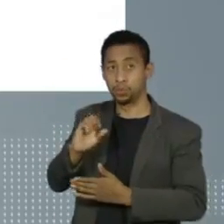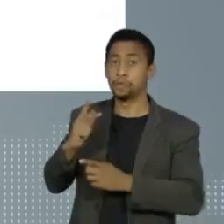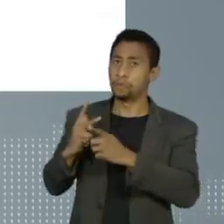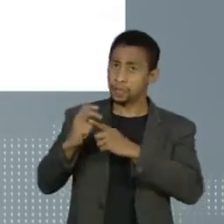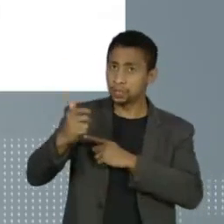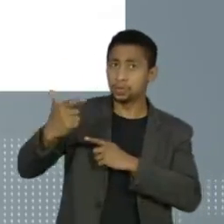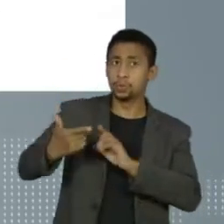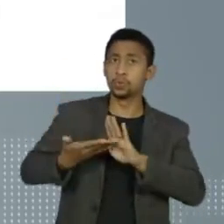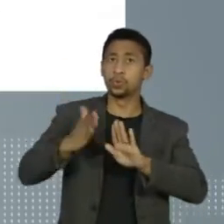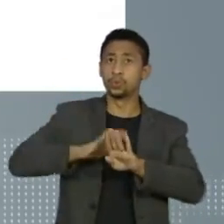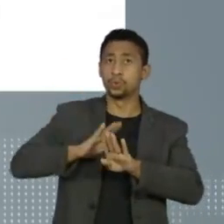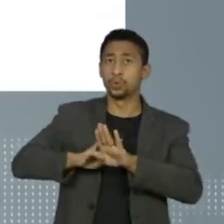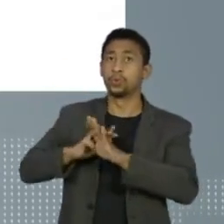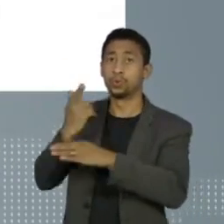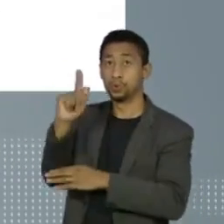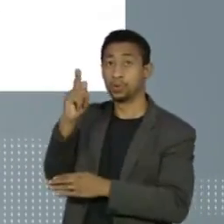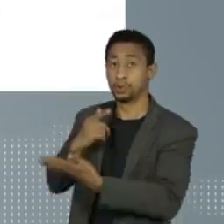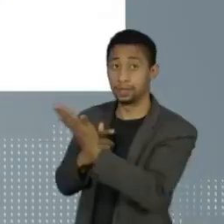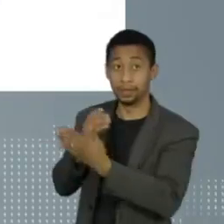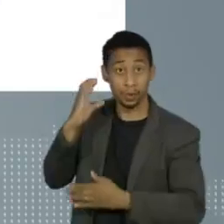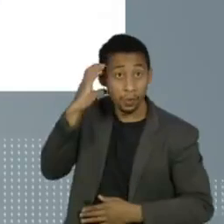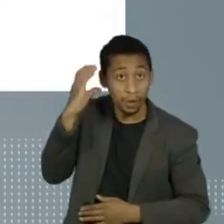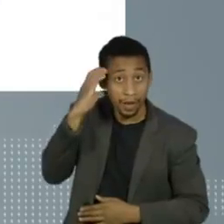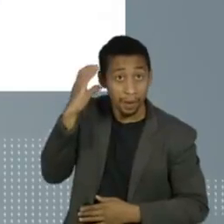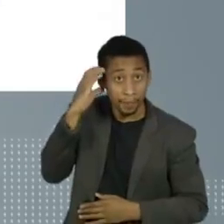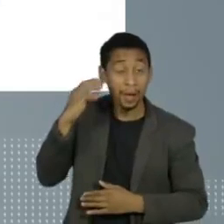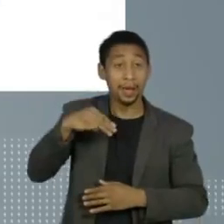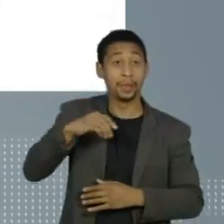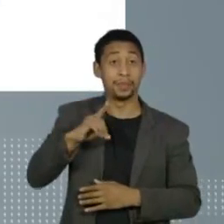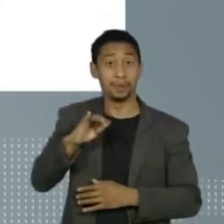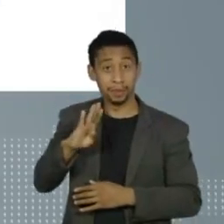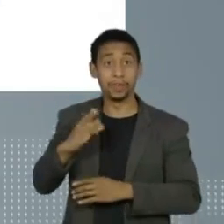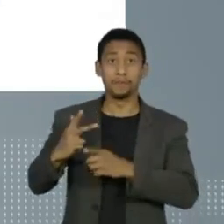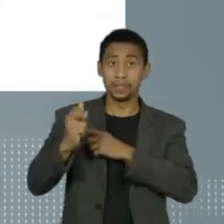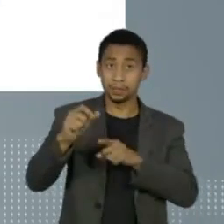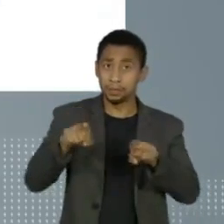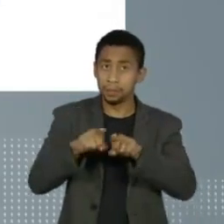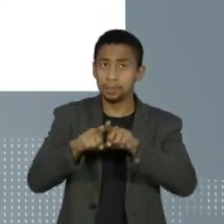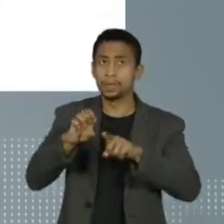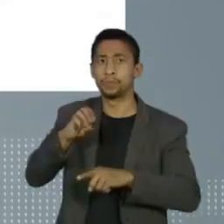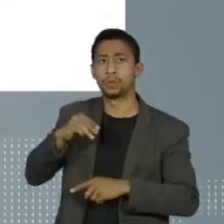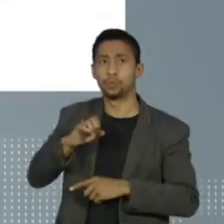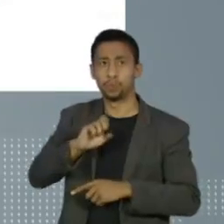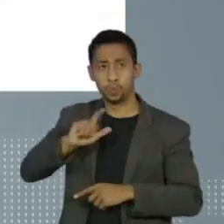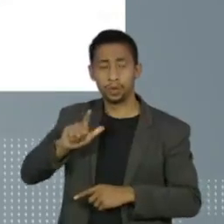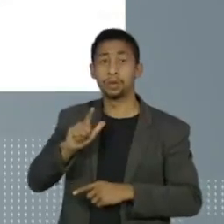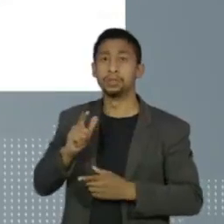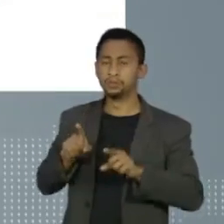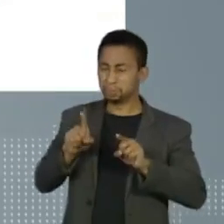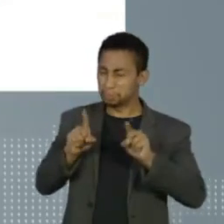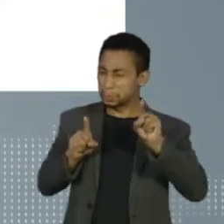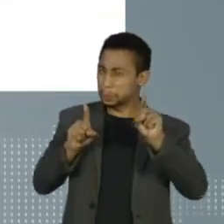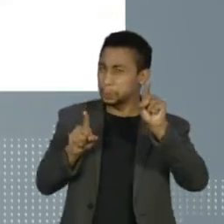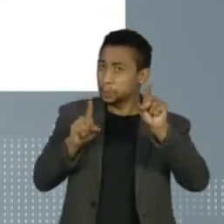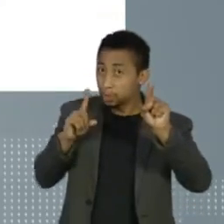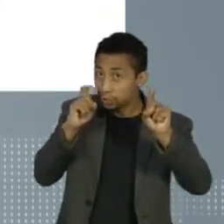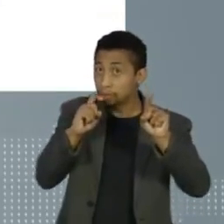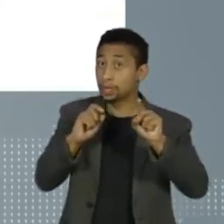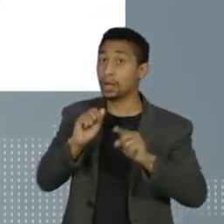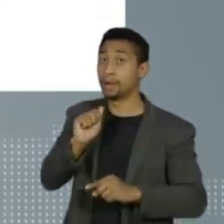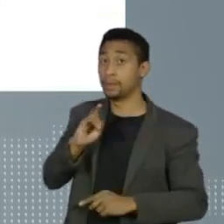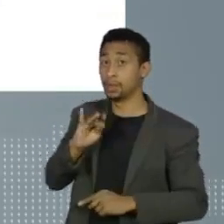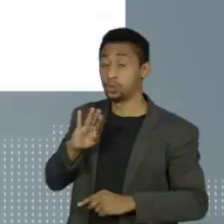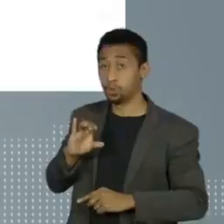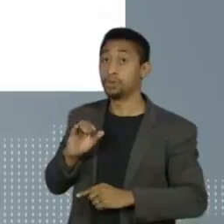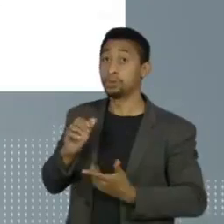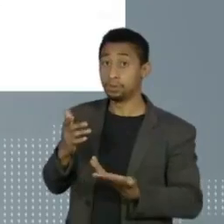turno em Goiânia em Cuiabá outra V do MDB Emanuel Pinheiro foi reeleito em disputa apertada contra bío Júnior